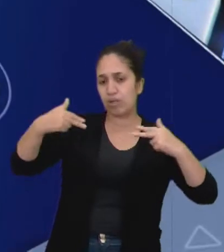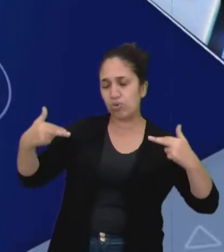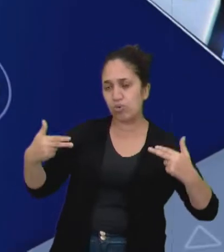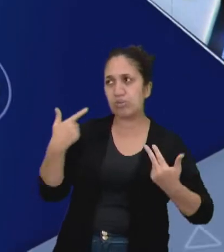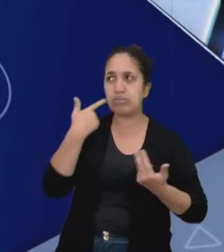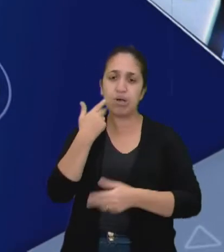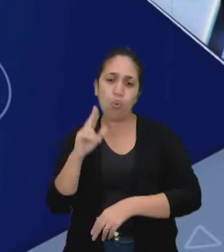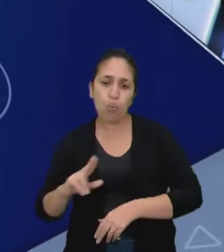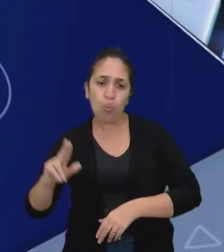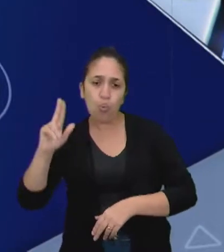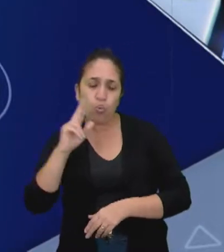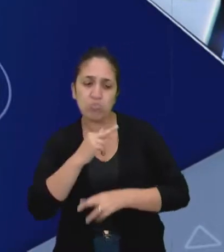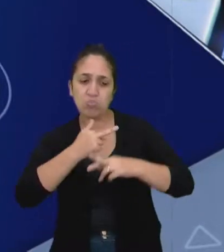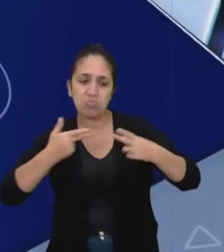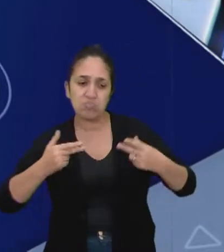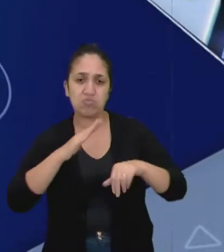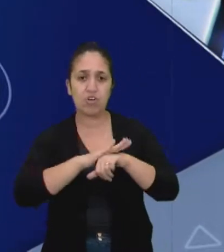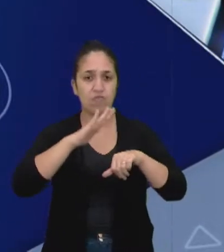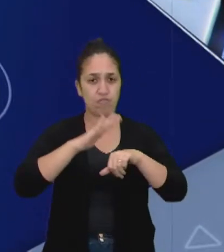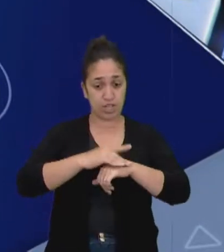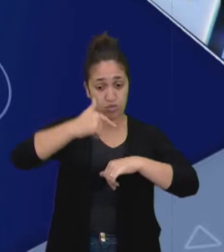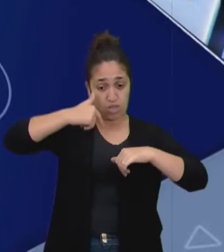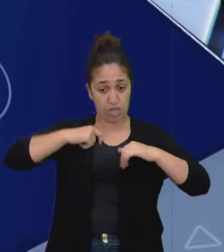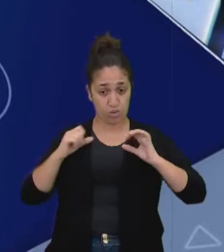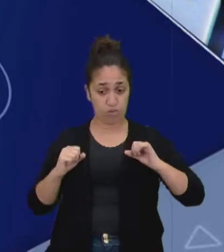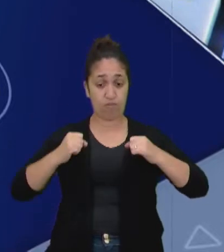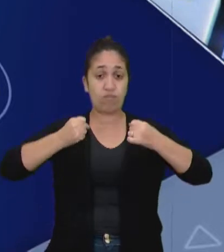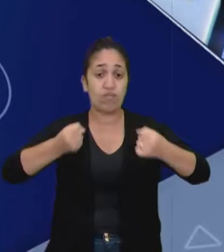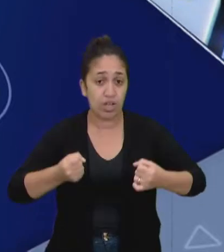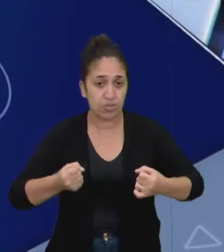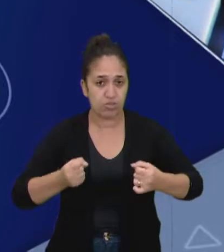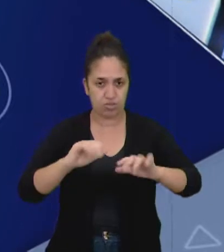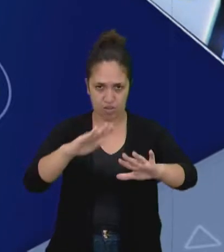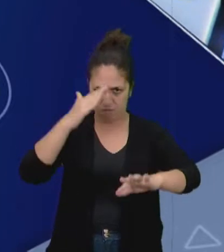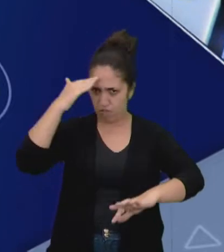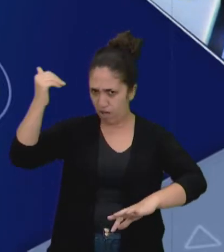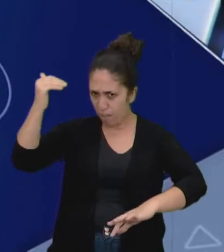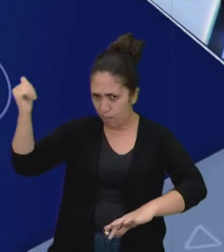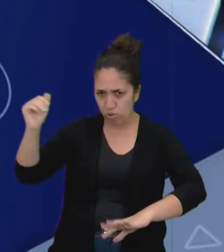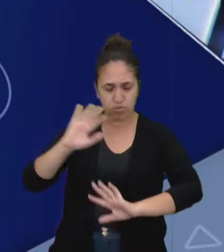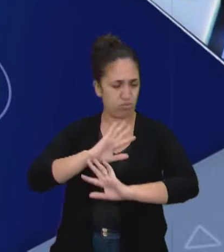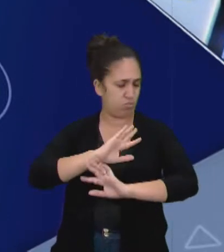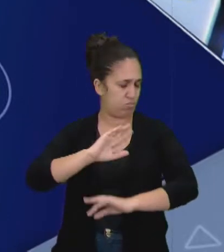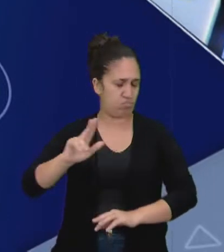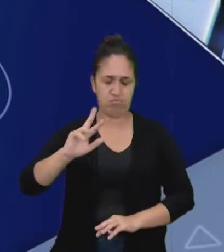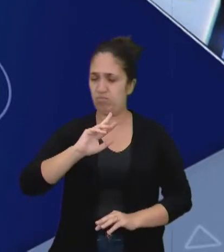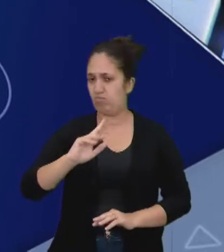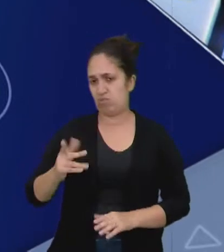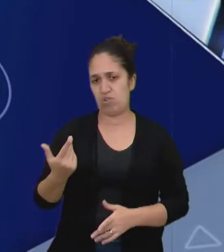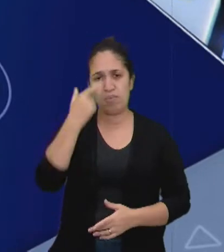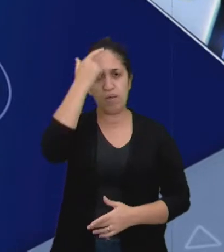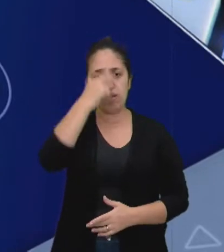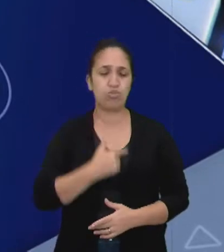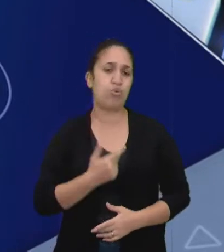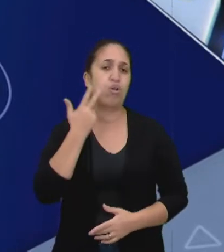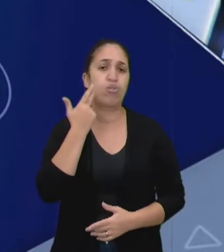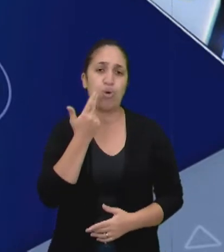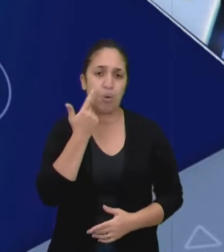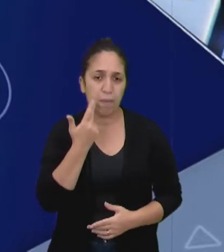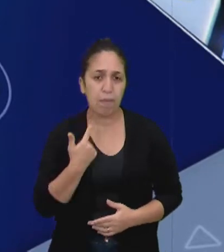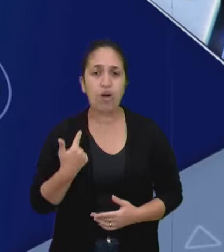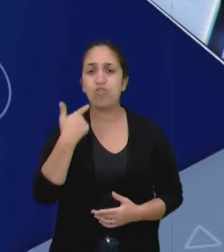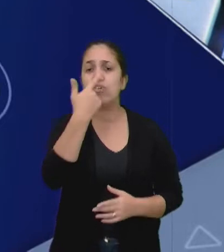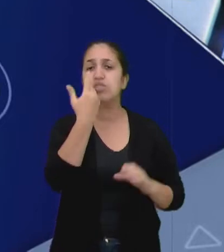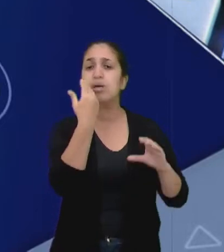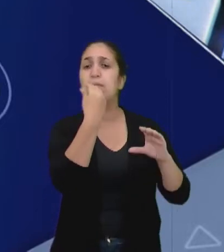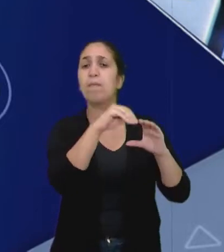você produz como pessoa mesmo, e não precisa ser famoso não, como pessoa física, do dia a dia, normal. O que você está postando